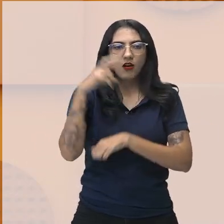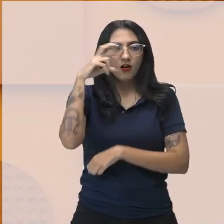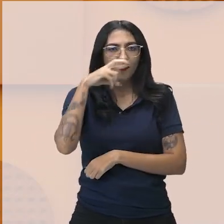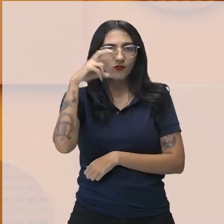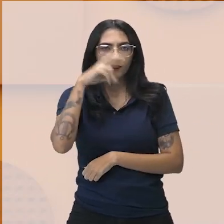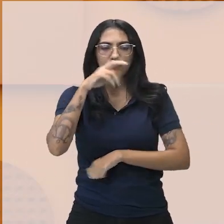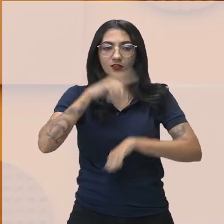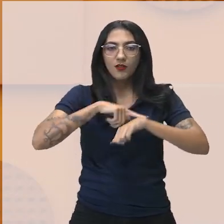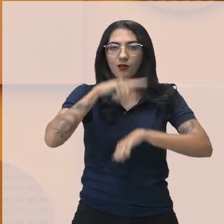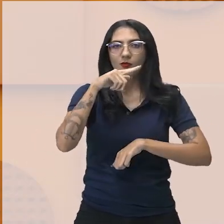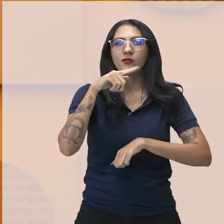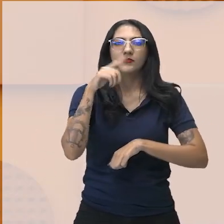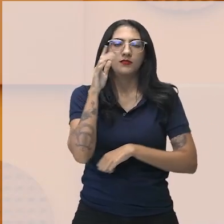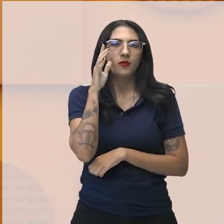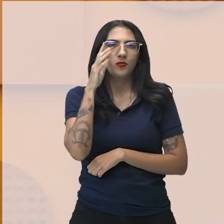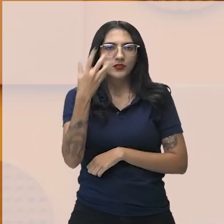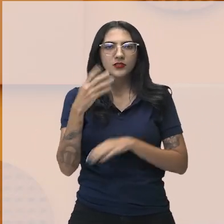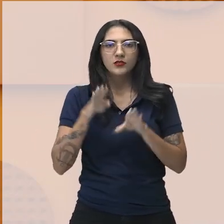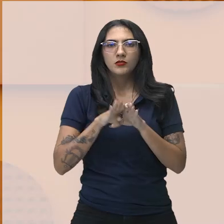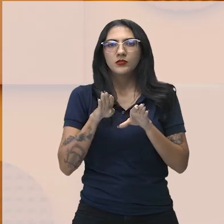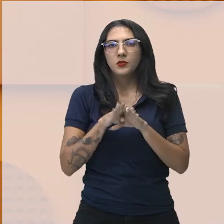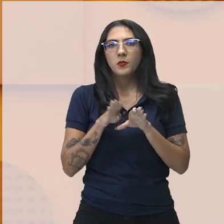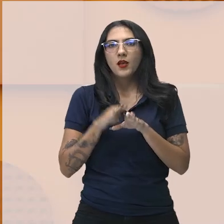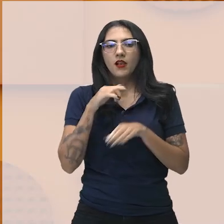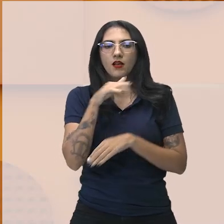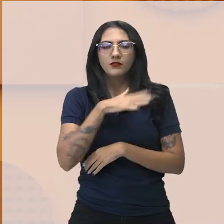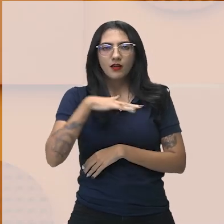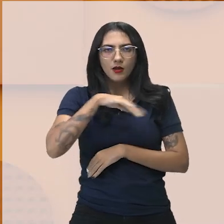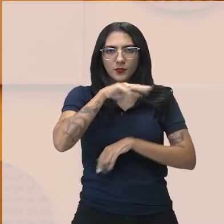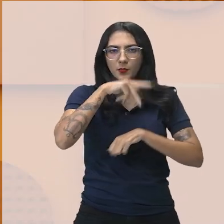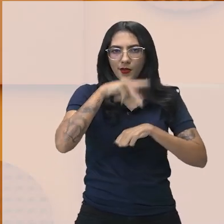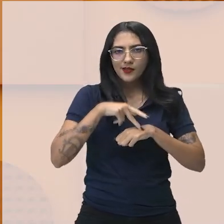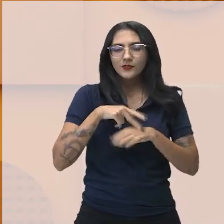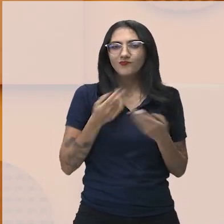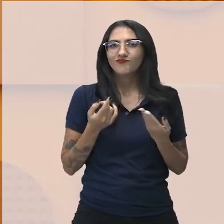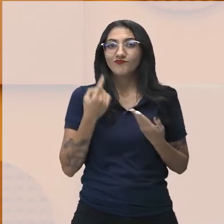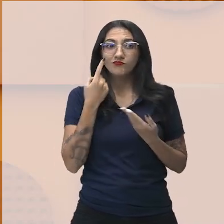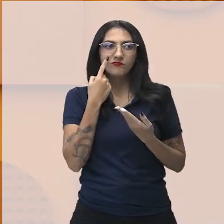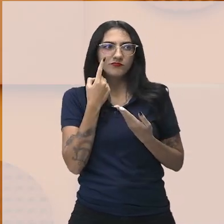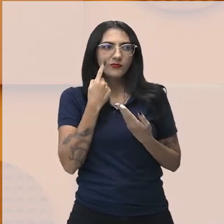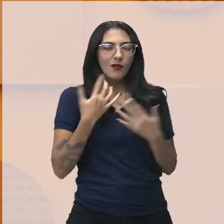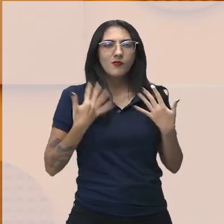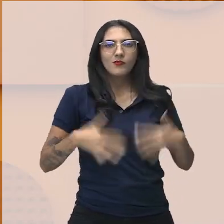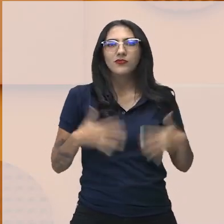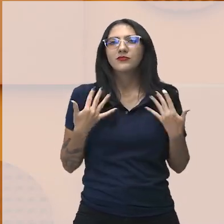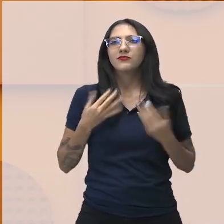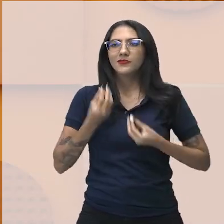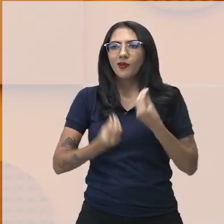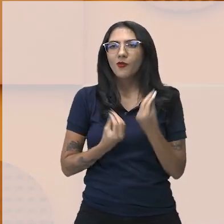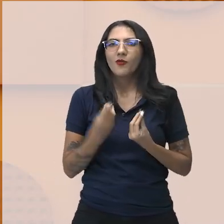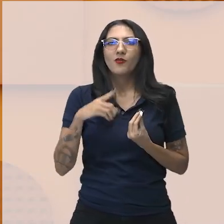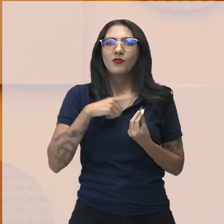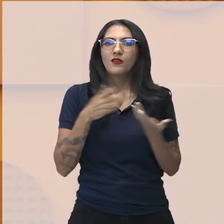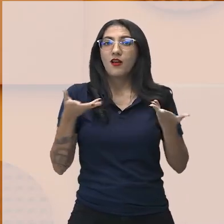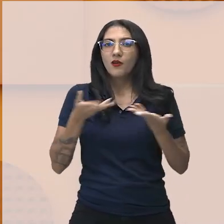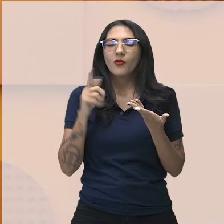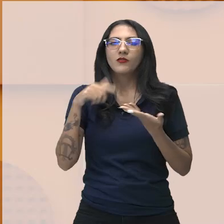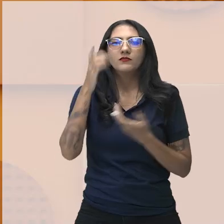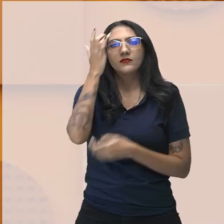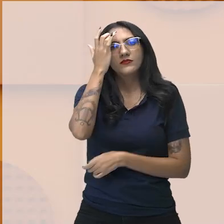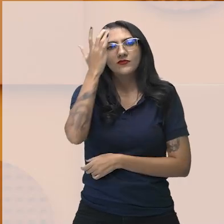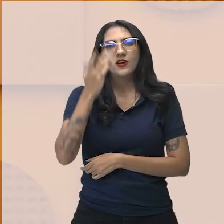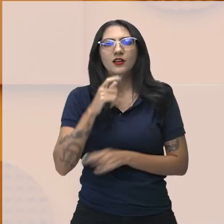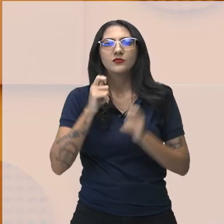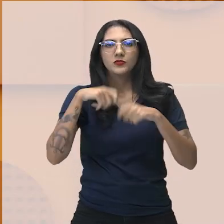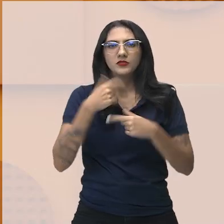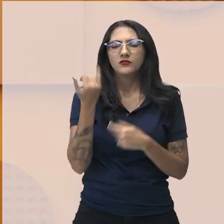a chegada do tsunami à costa ali dos países. Olha só como a gente tem essa facilidade de se